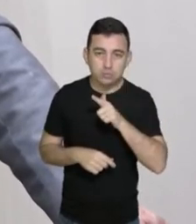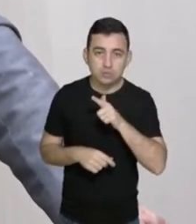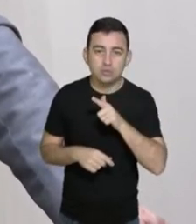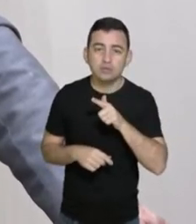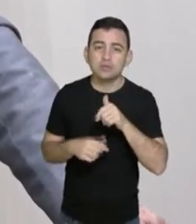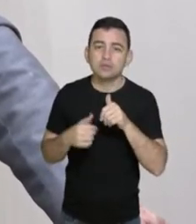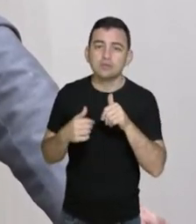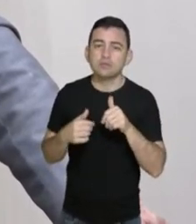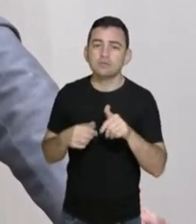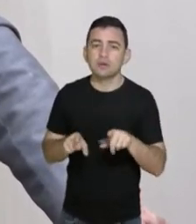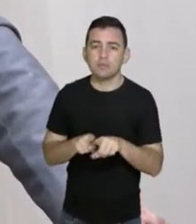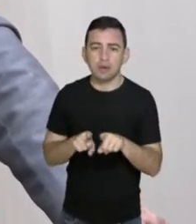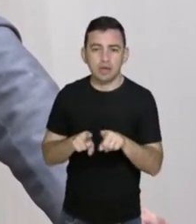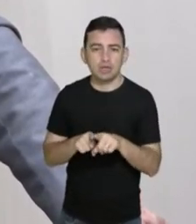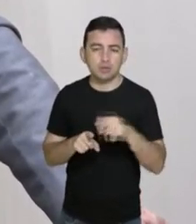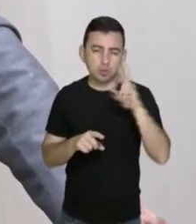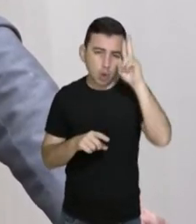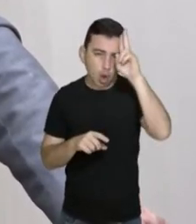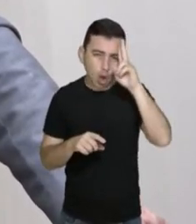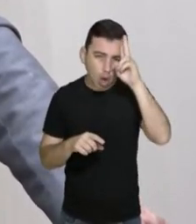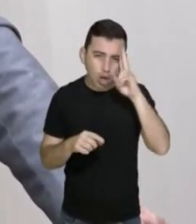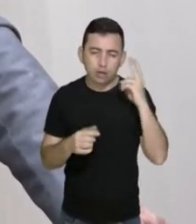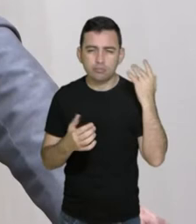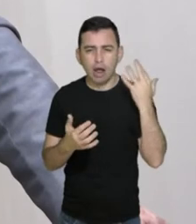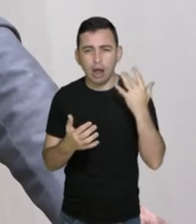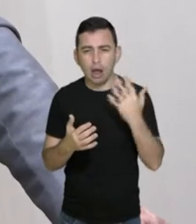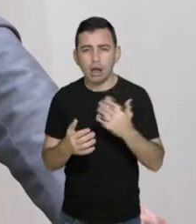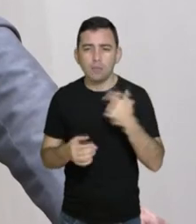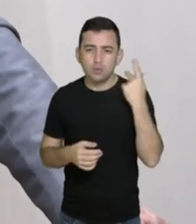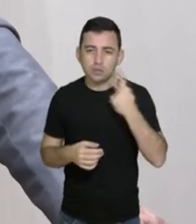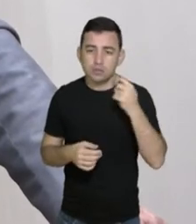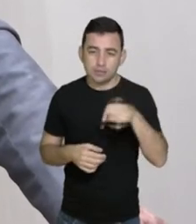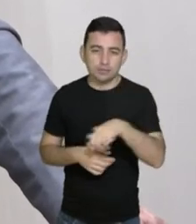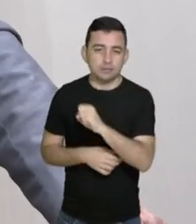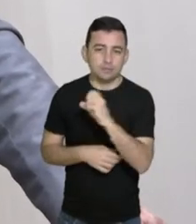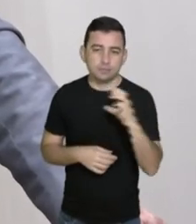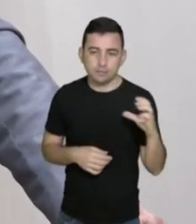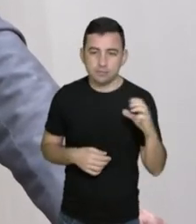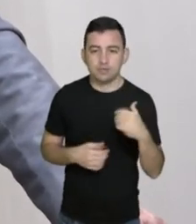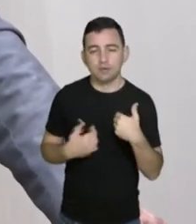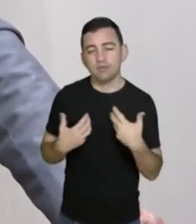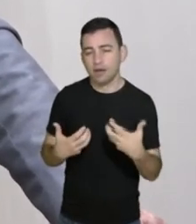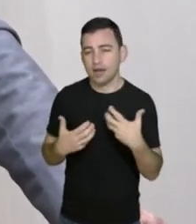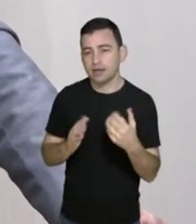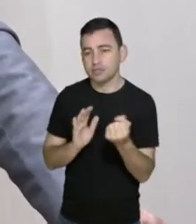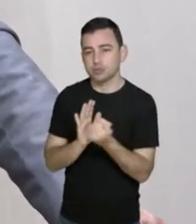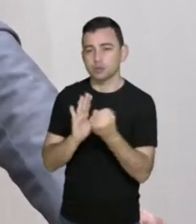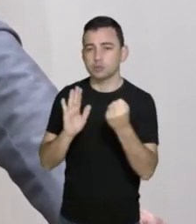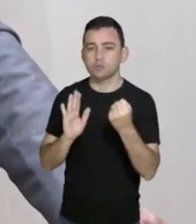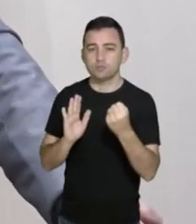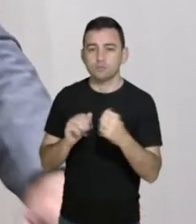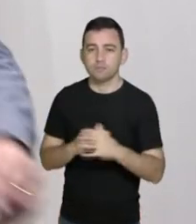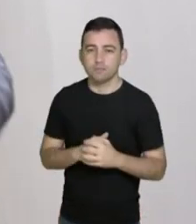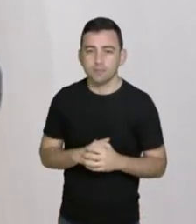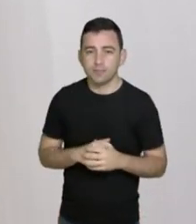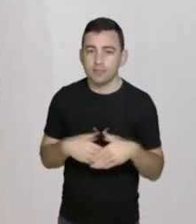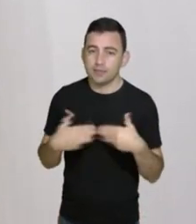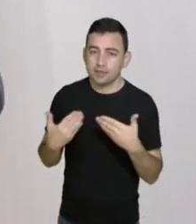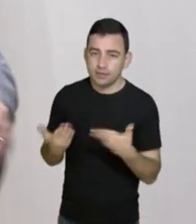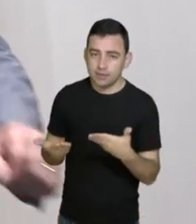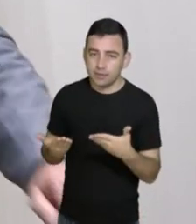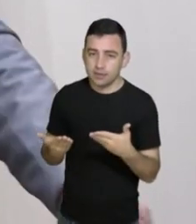sua história, sua trajetória política em Santa Catarina. Eu queria fazer este registro, não apenas por ele ter sido